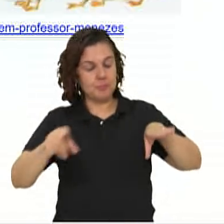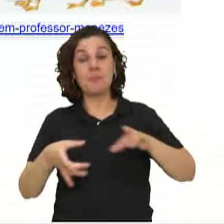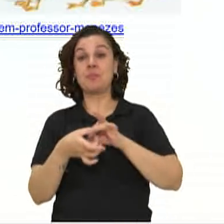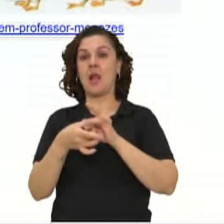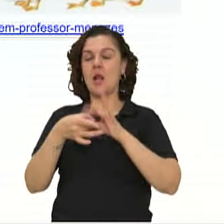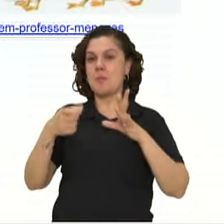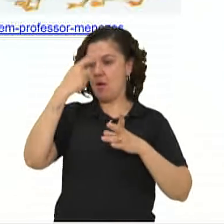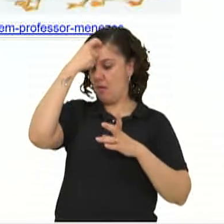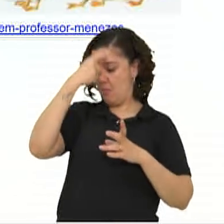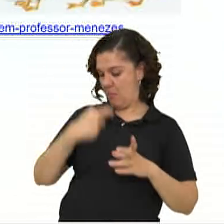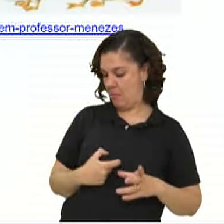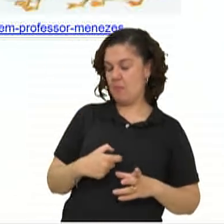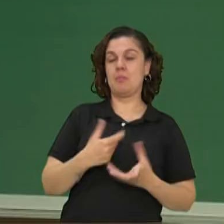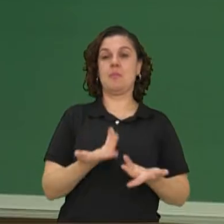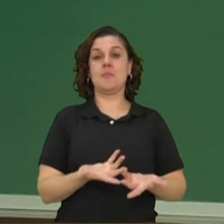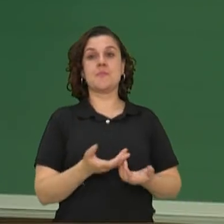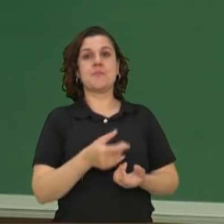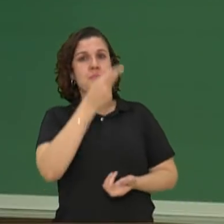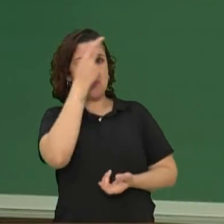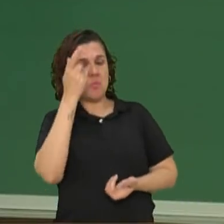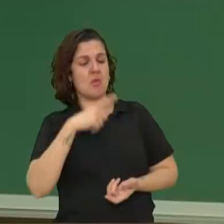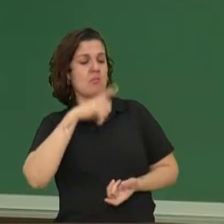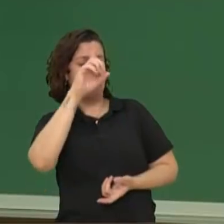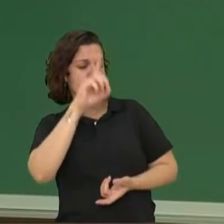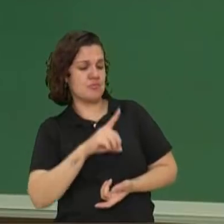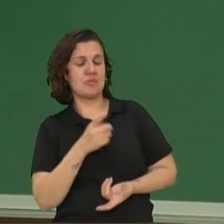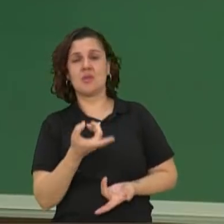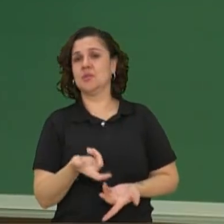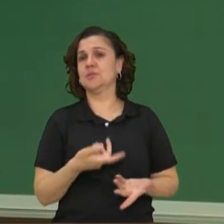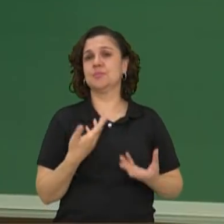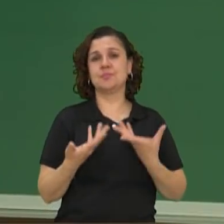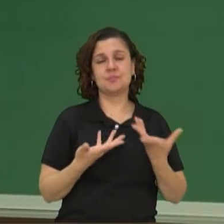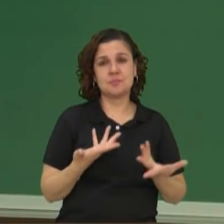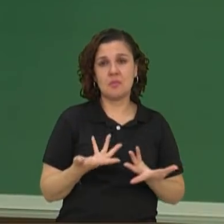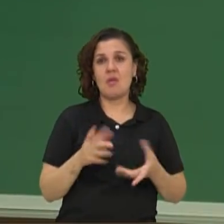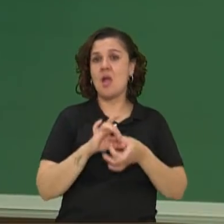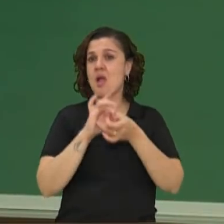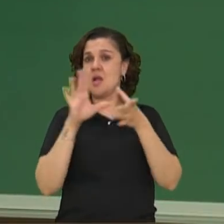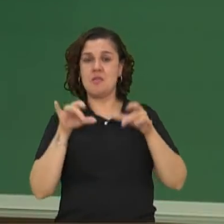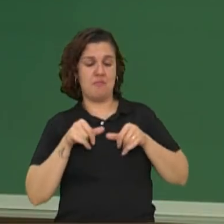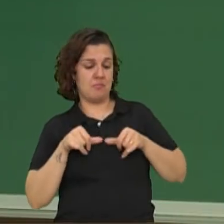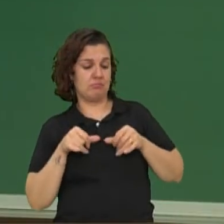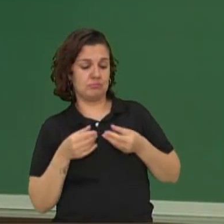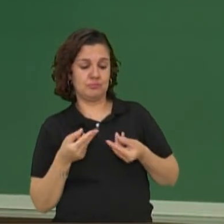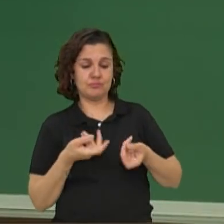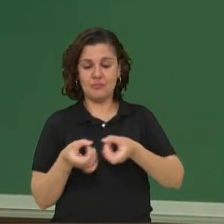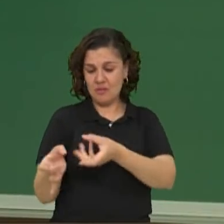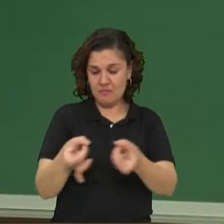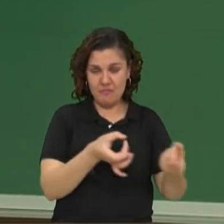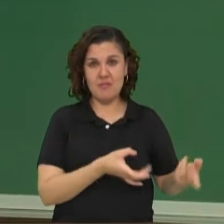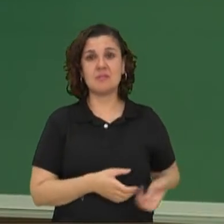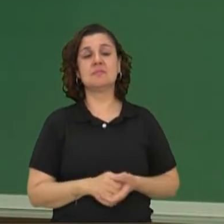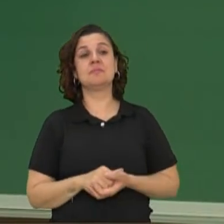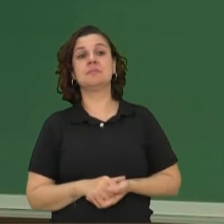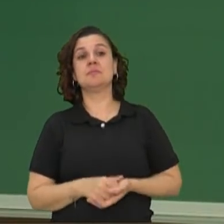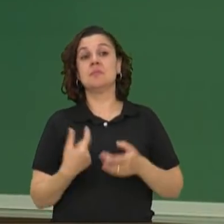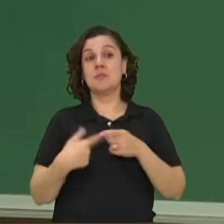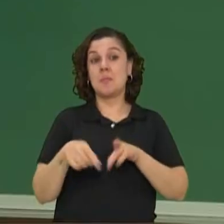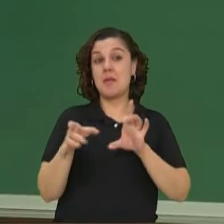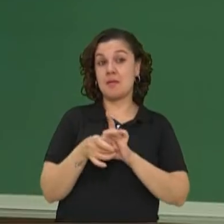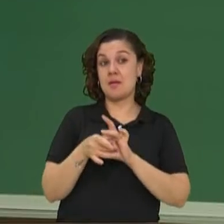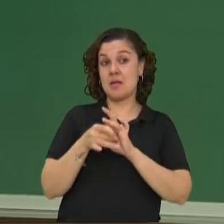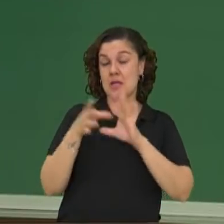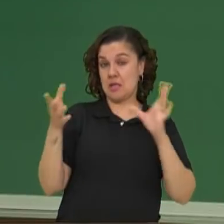liberdade pessoal, né? A pessoa ter o direito de ter um livre comércio, né? A liberdade